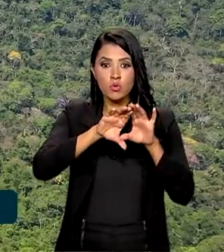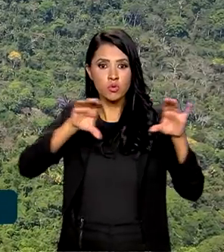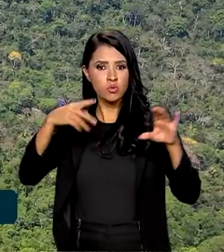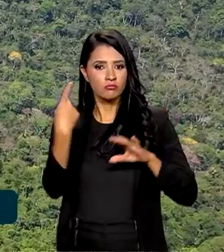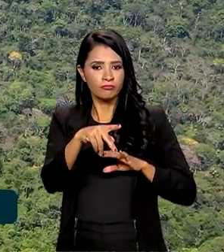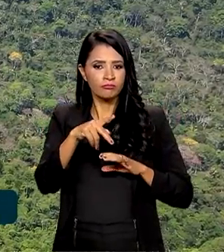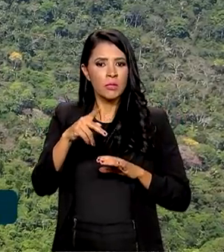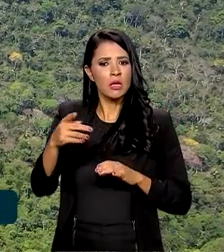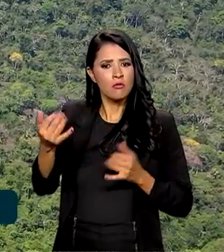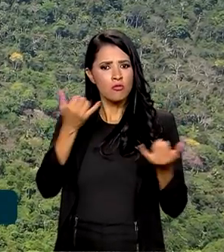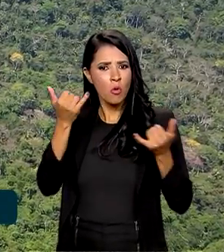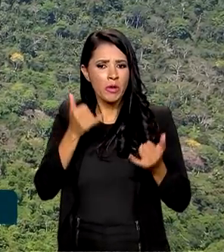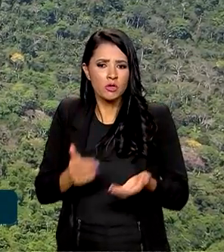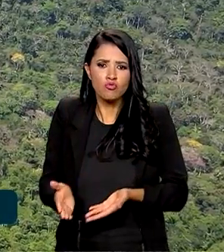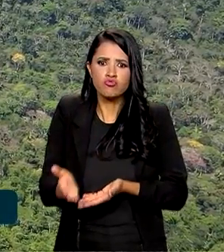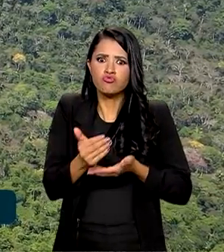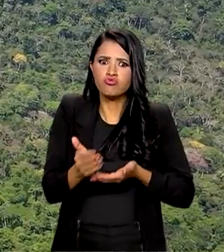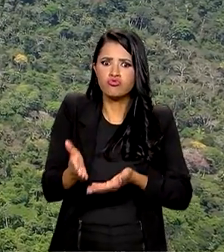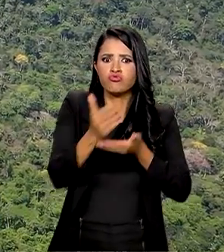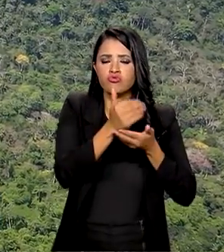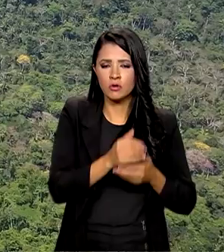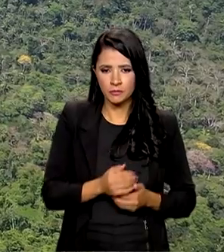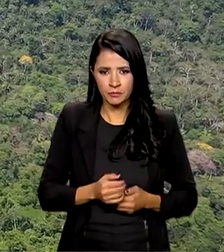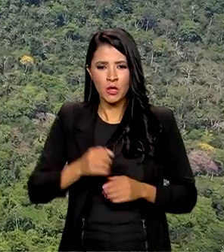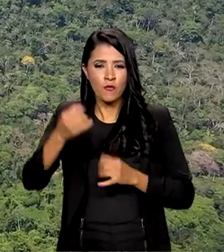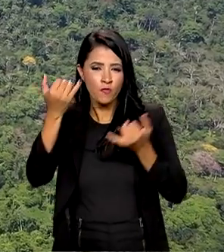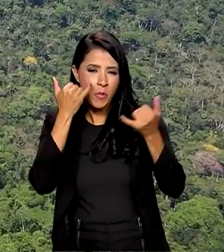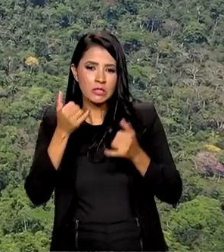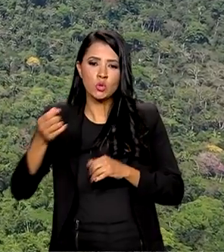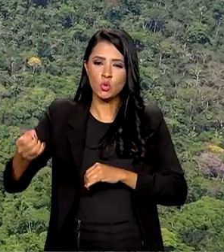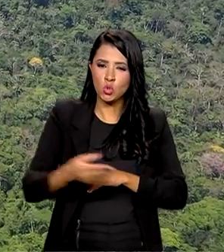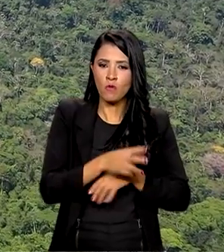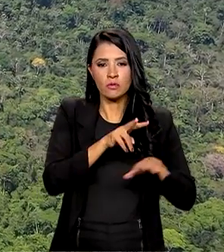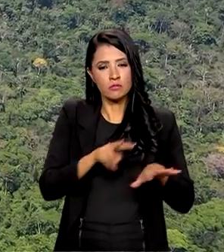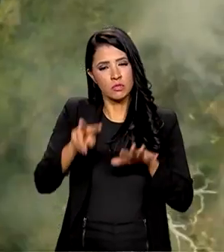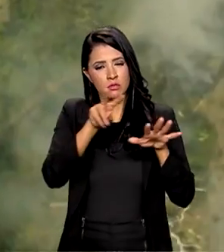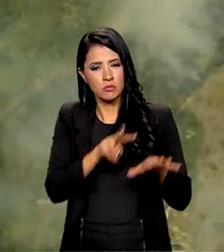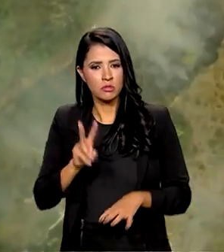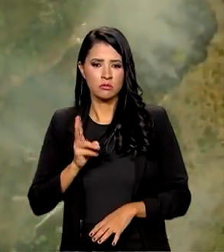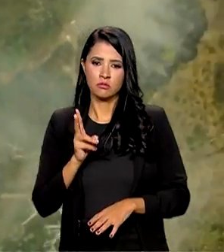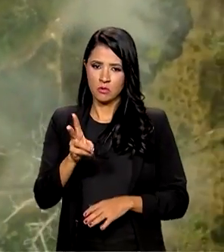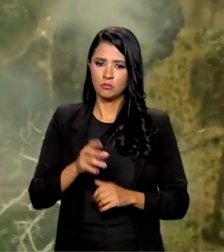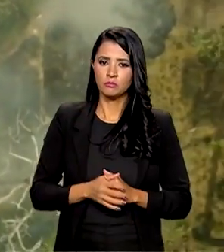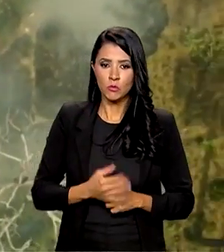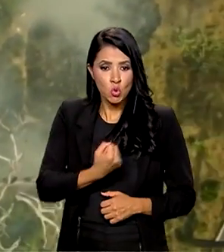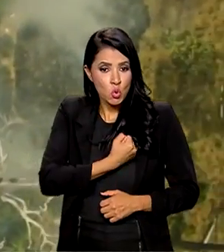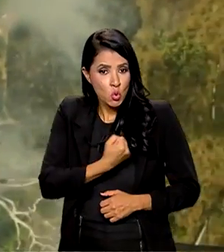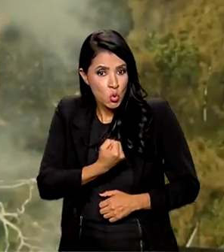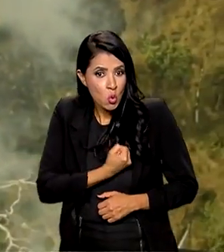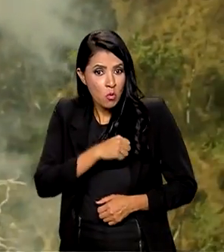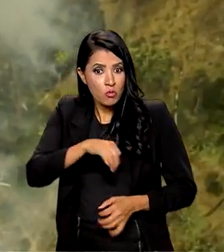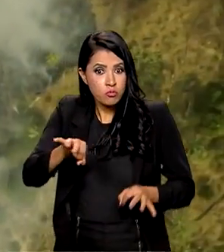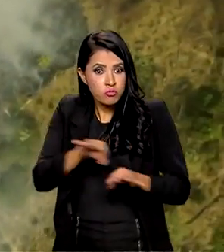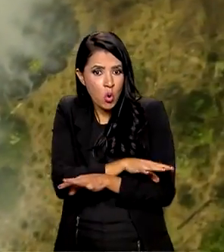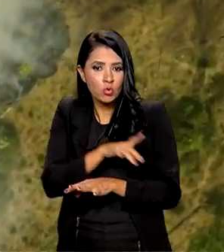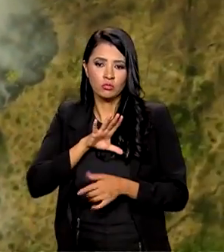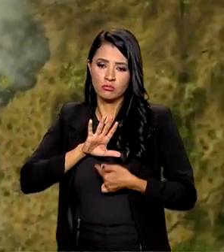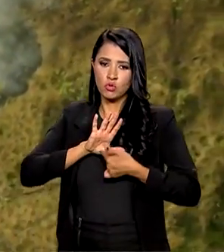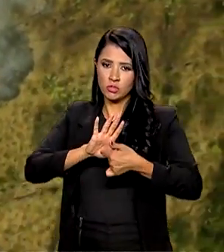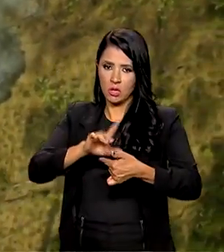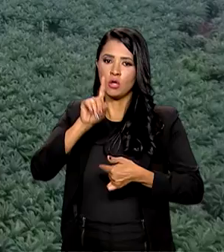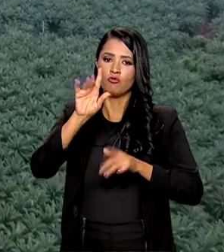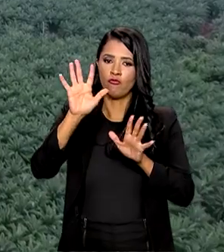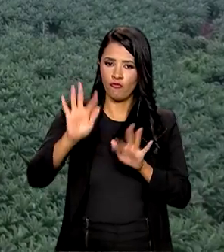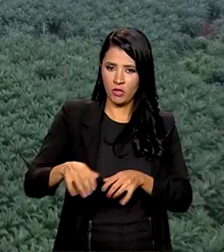atualizados constantemente com informações novas todas as semanas os números consolidados são apresentados